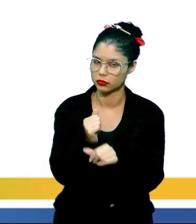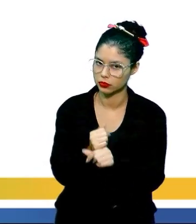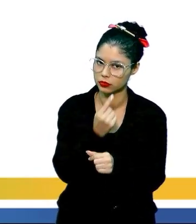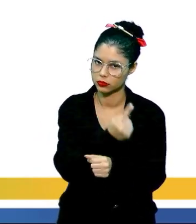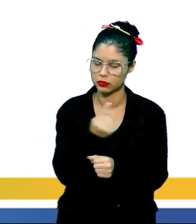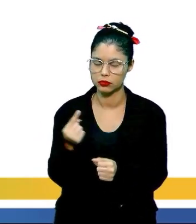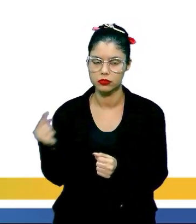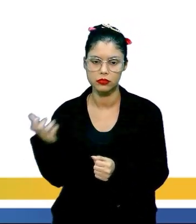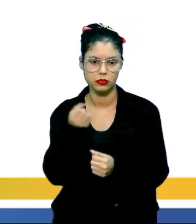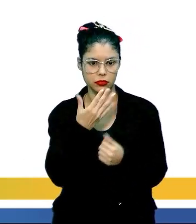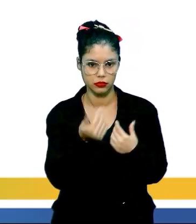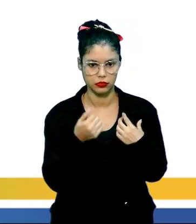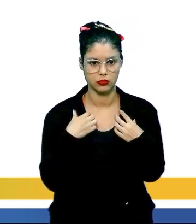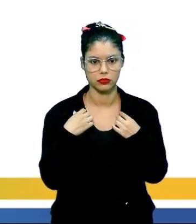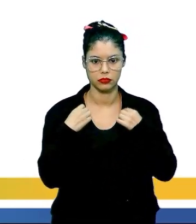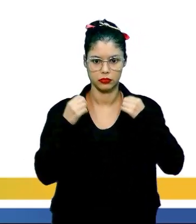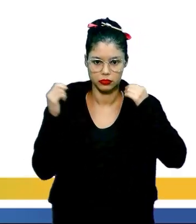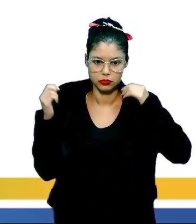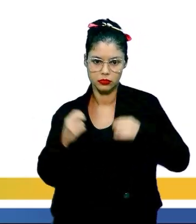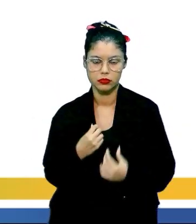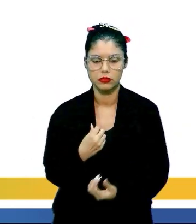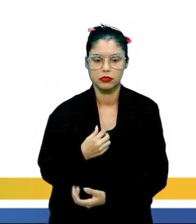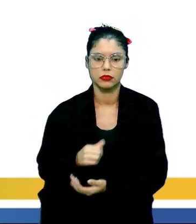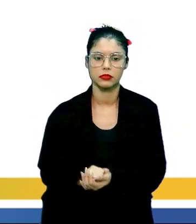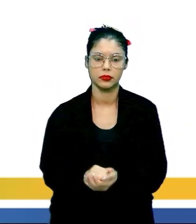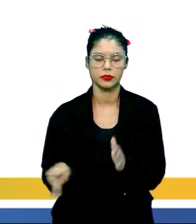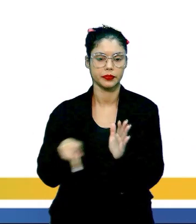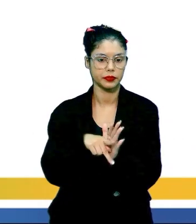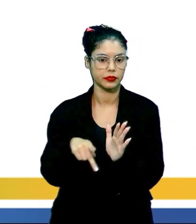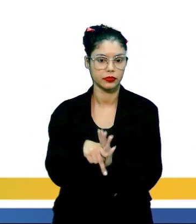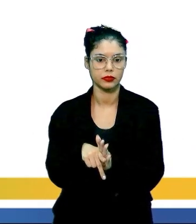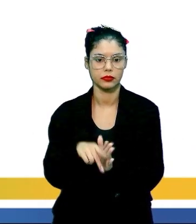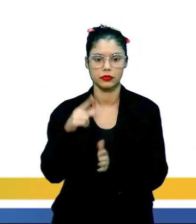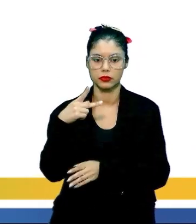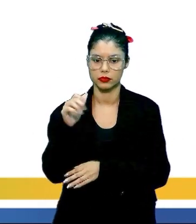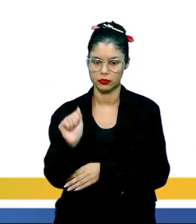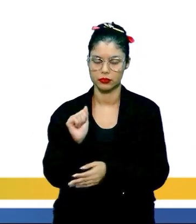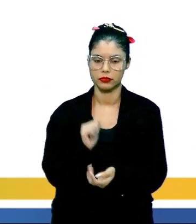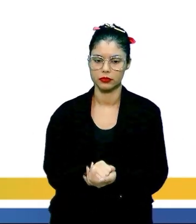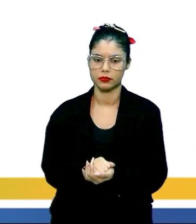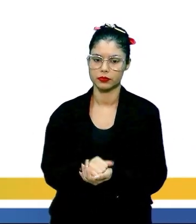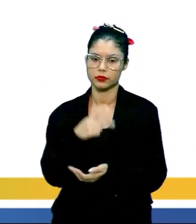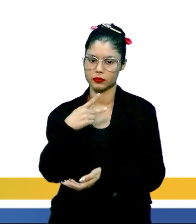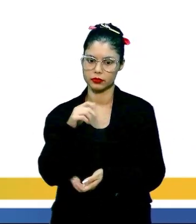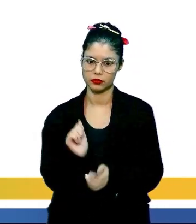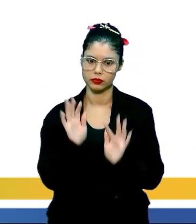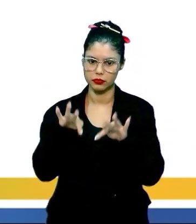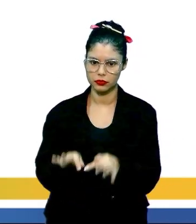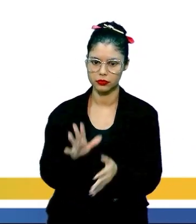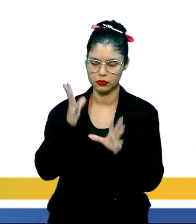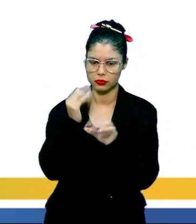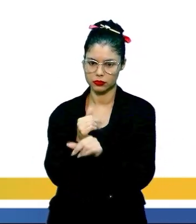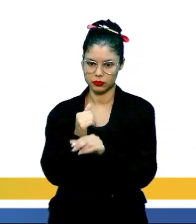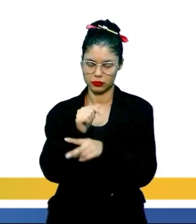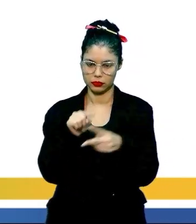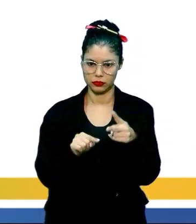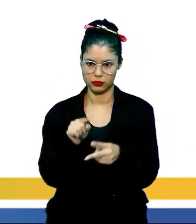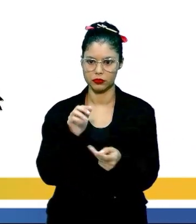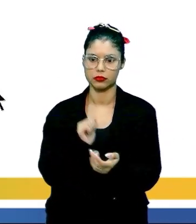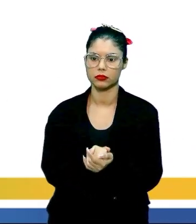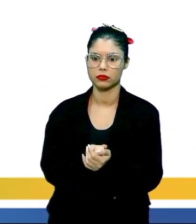uma a uma, beleza? Então, propriedades da PA. Em uma PA finita, a soma de dois